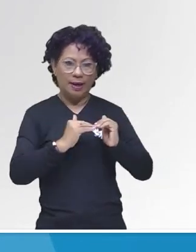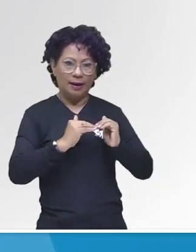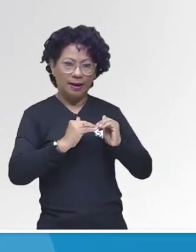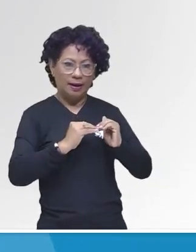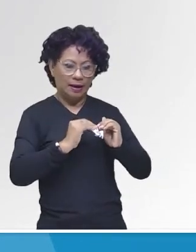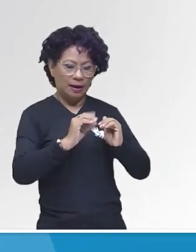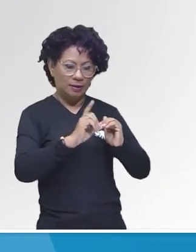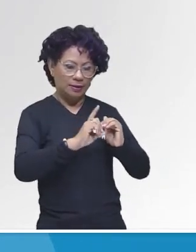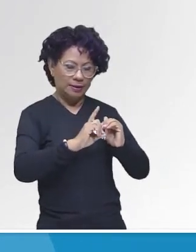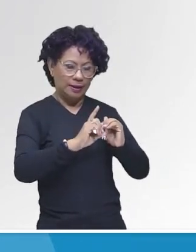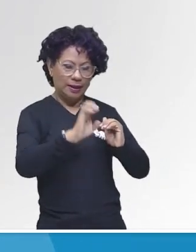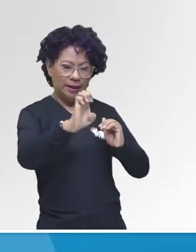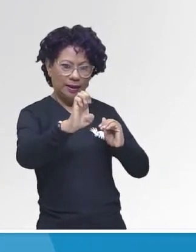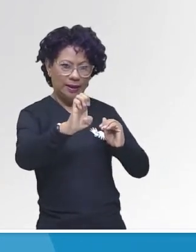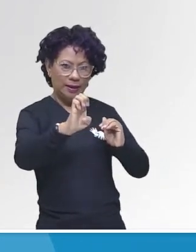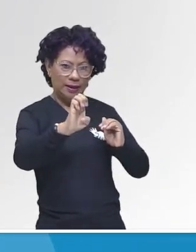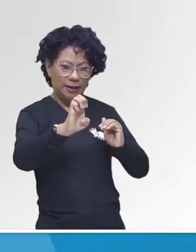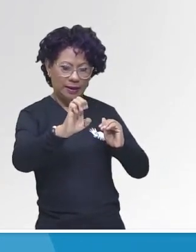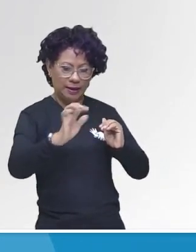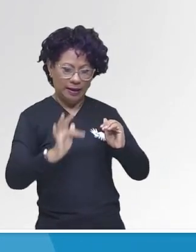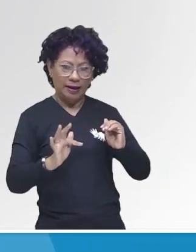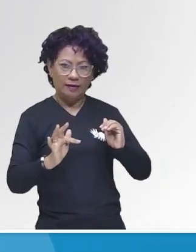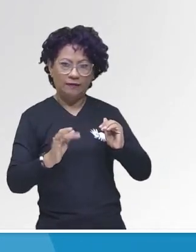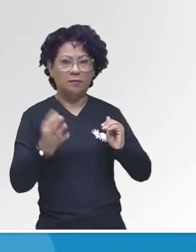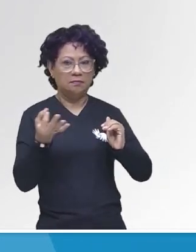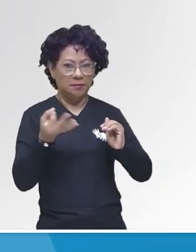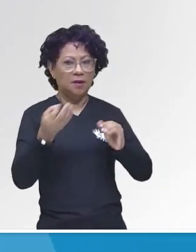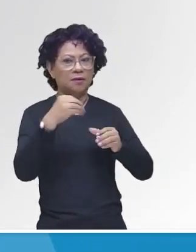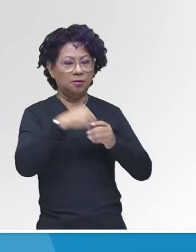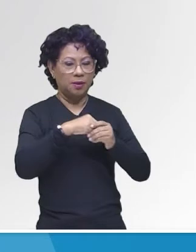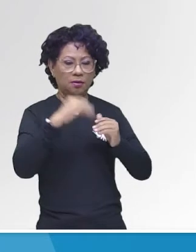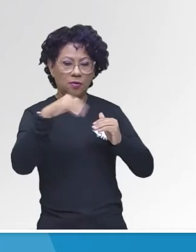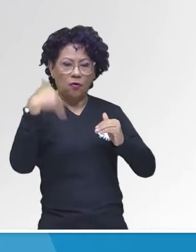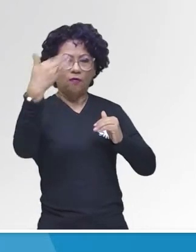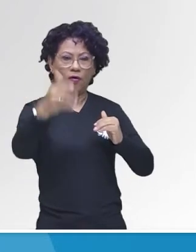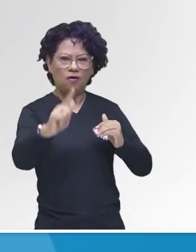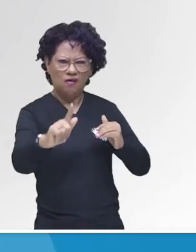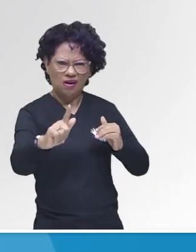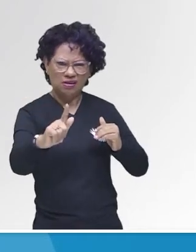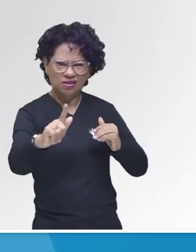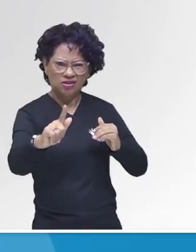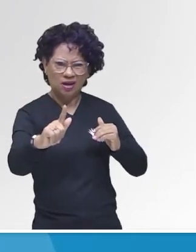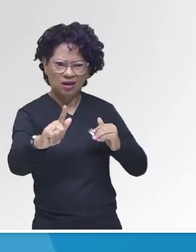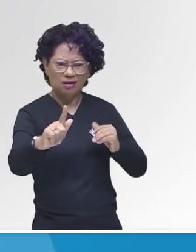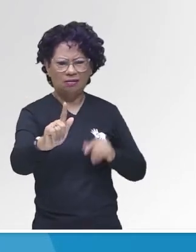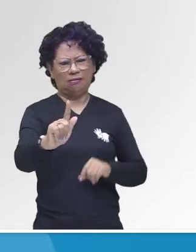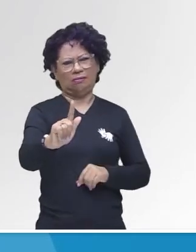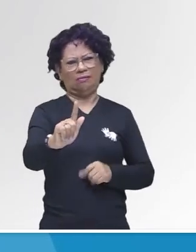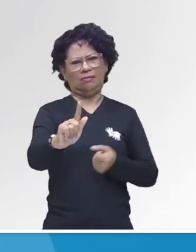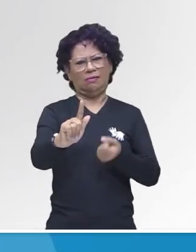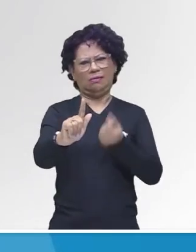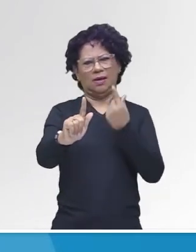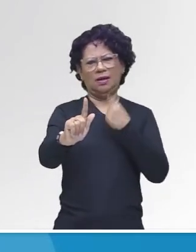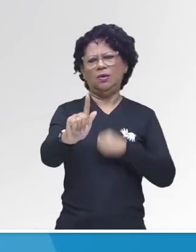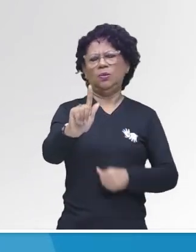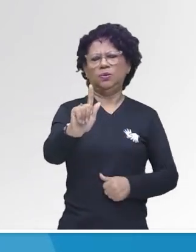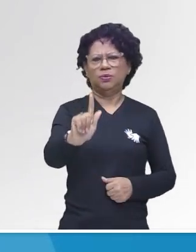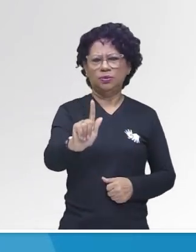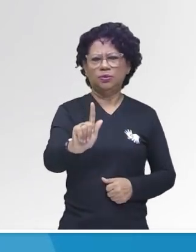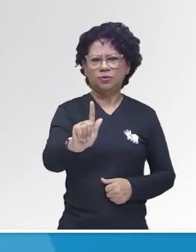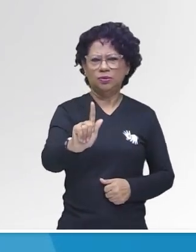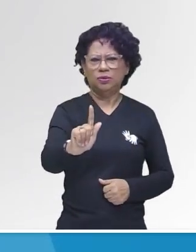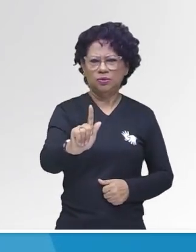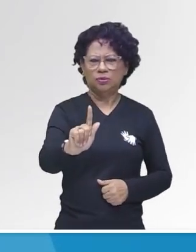eles pertencem ao plano aí, tá? E se você analisar, o G, o ponto G, ele está